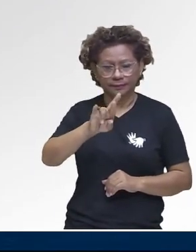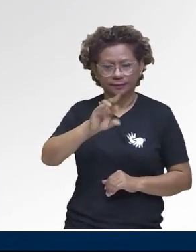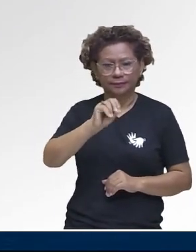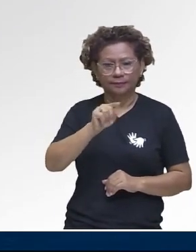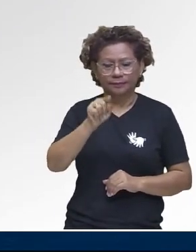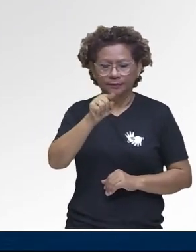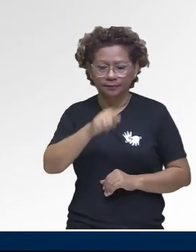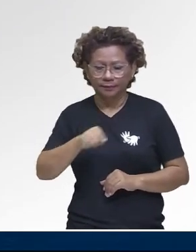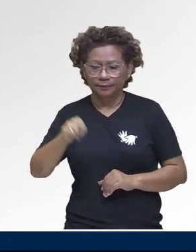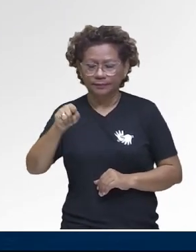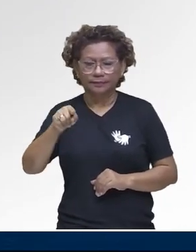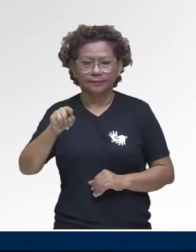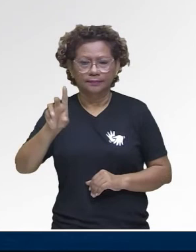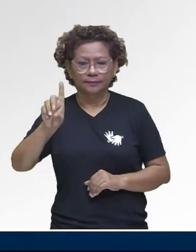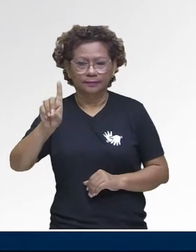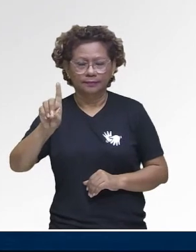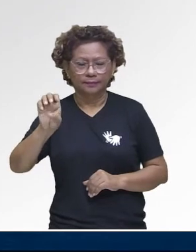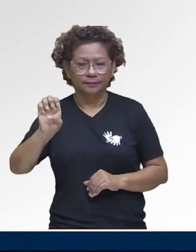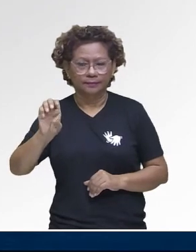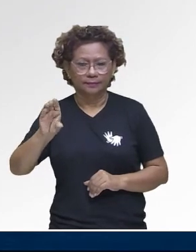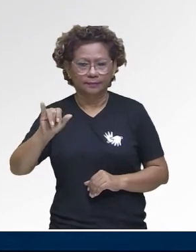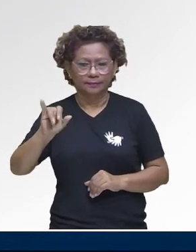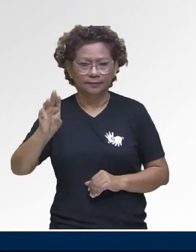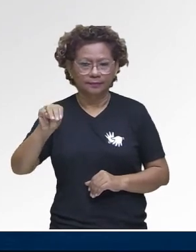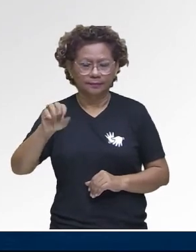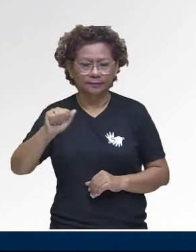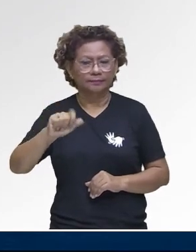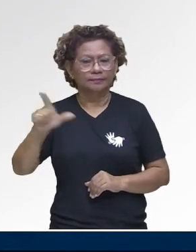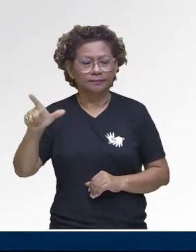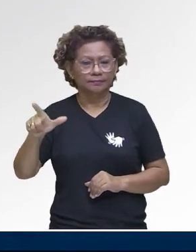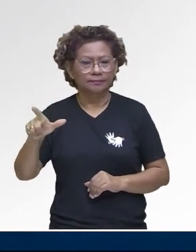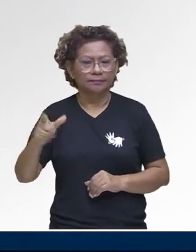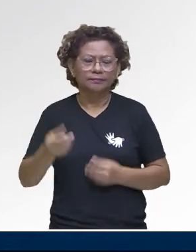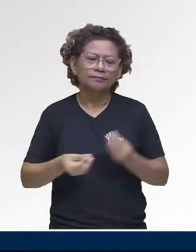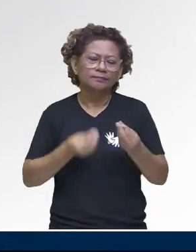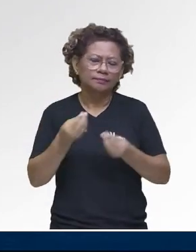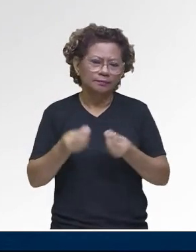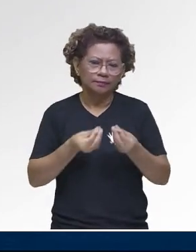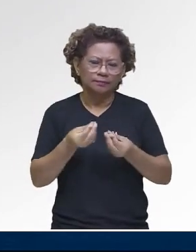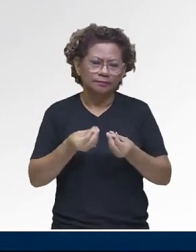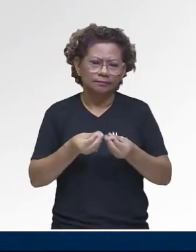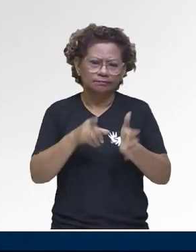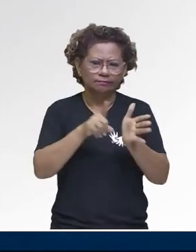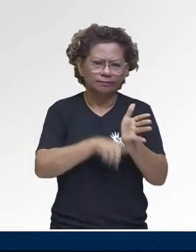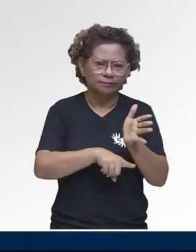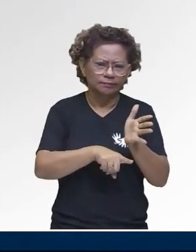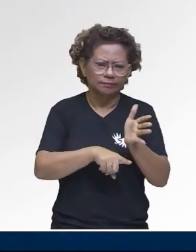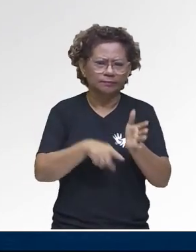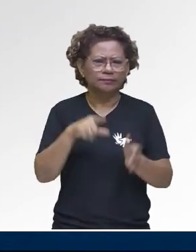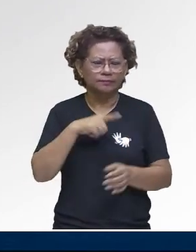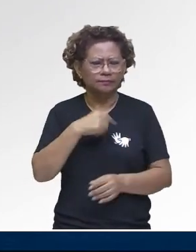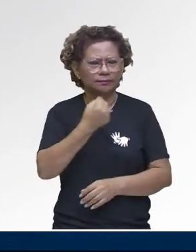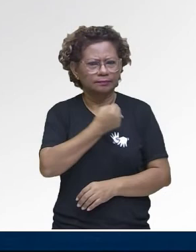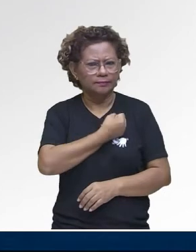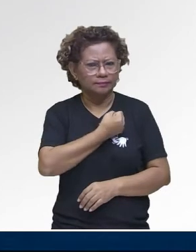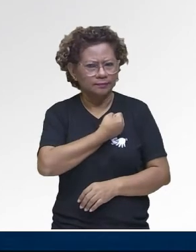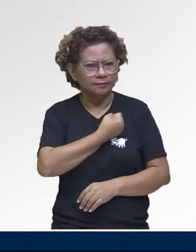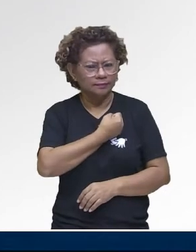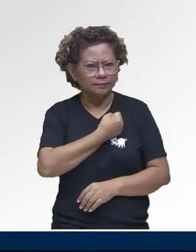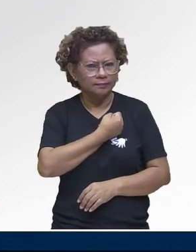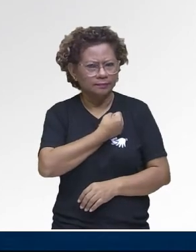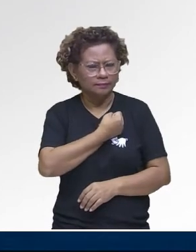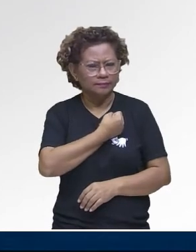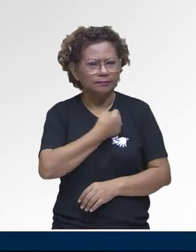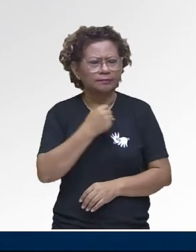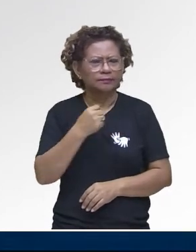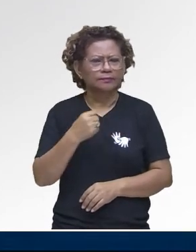Porém, como o nosso cálculo de subtração vai envolver um número que tem casa